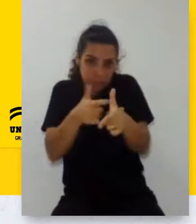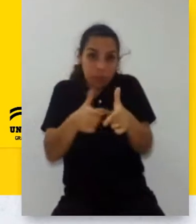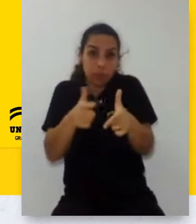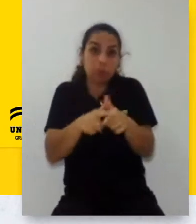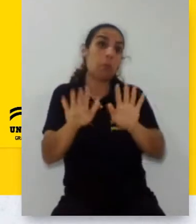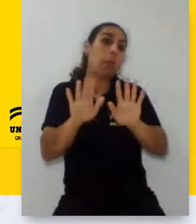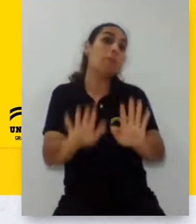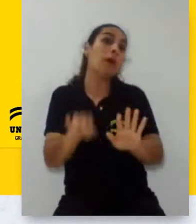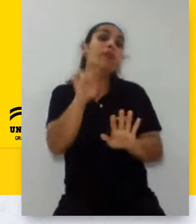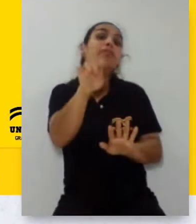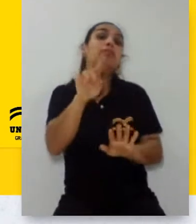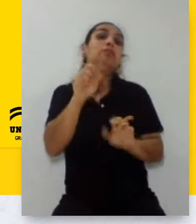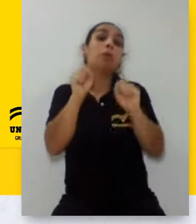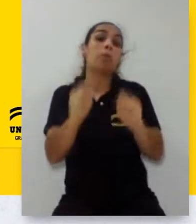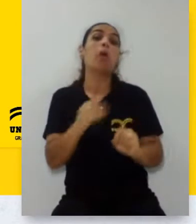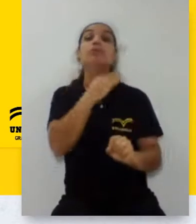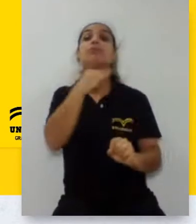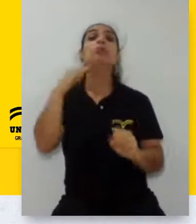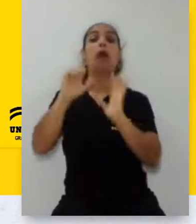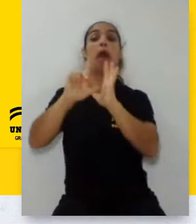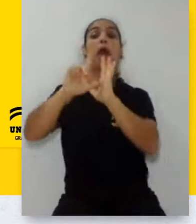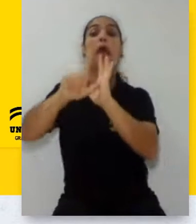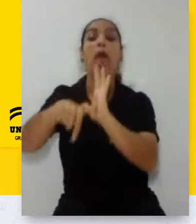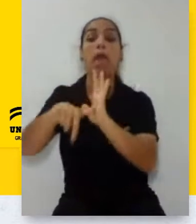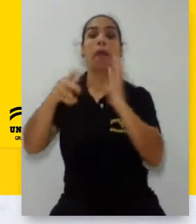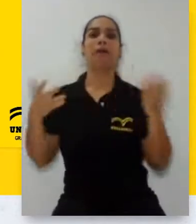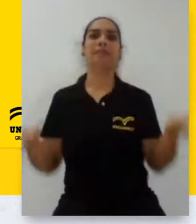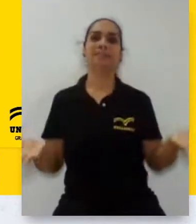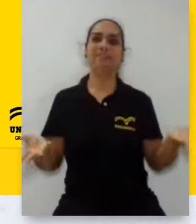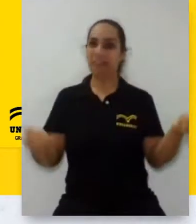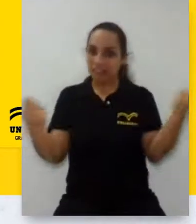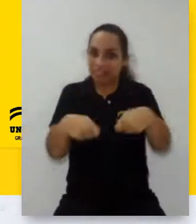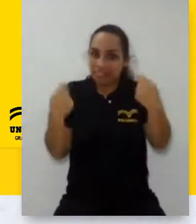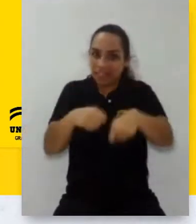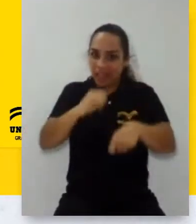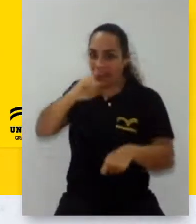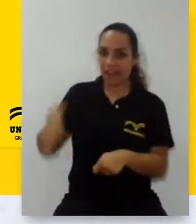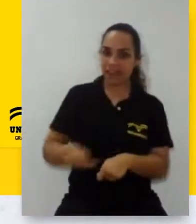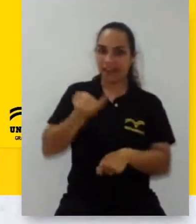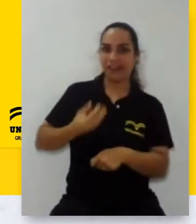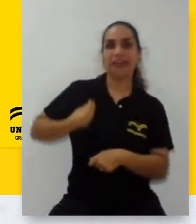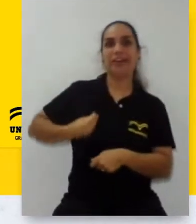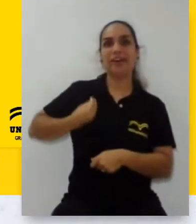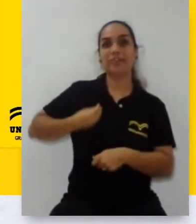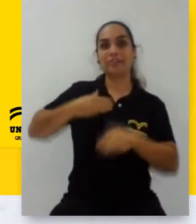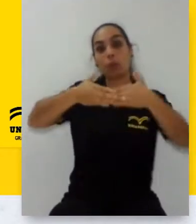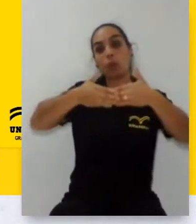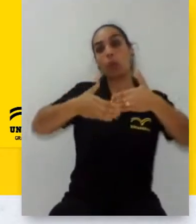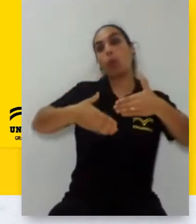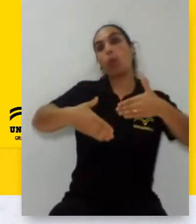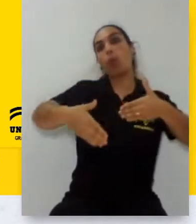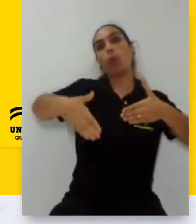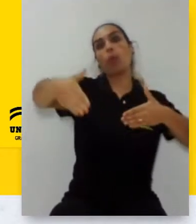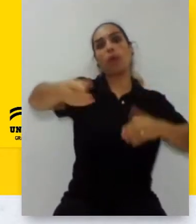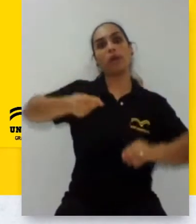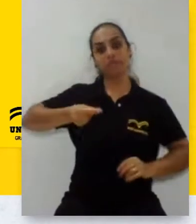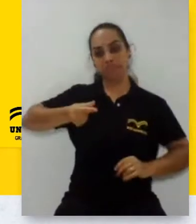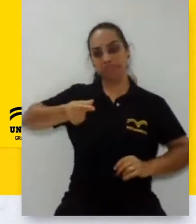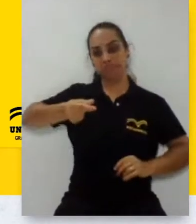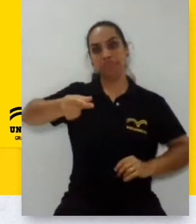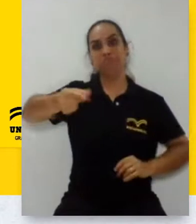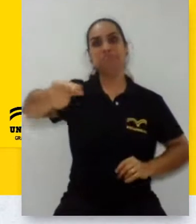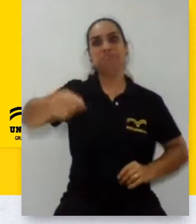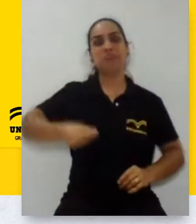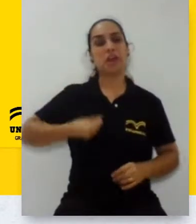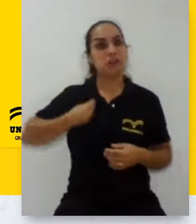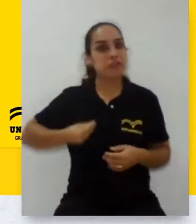de morte precoce, de adquirir doenças, você também pode ter longevidade com qualidade de vida. Você pode ter muita